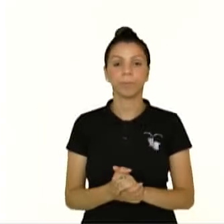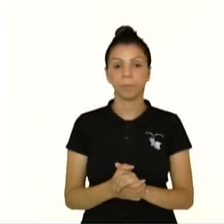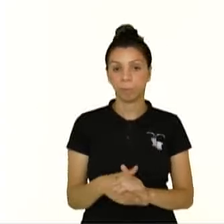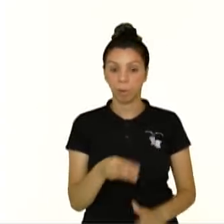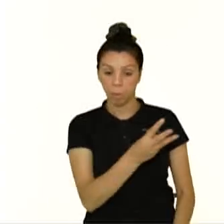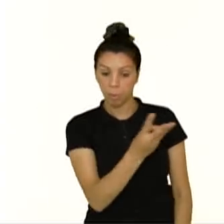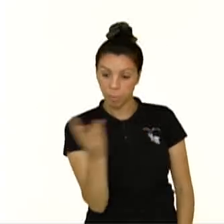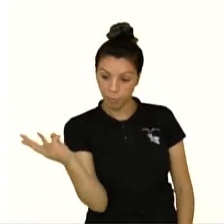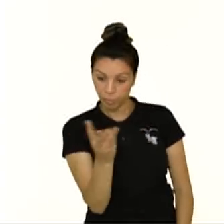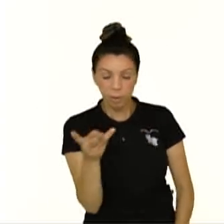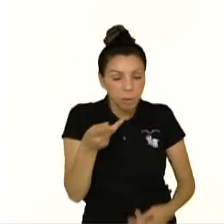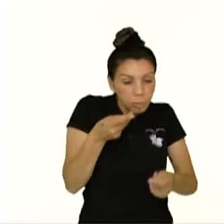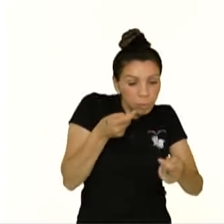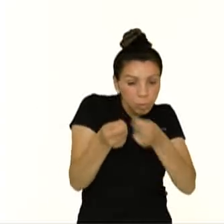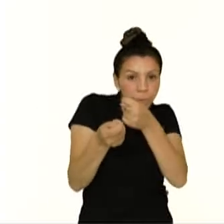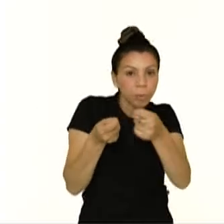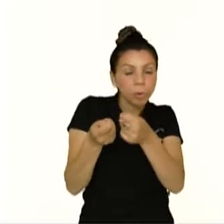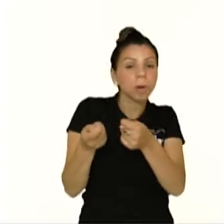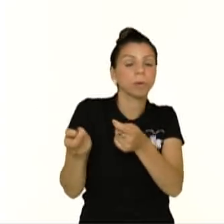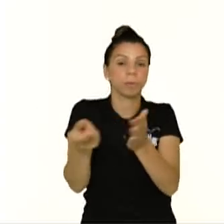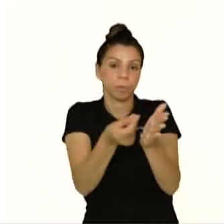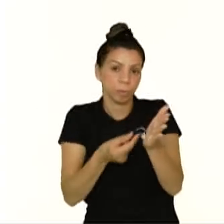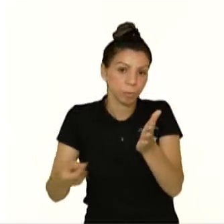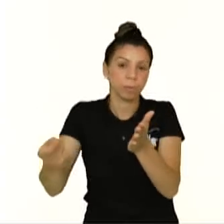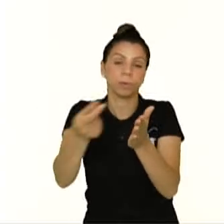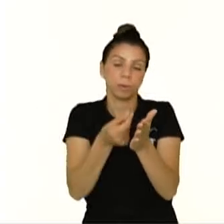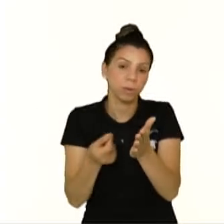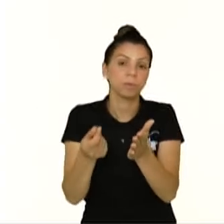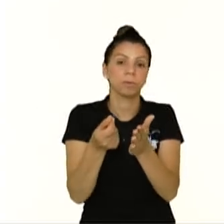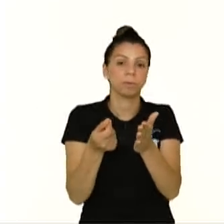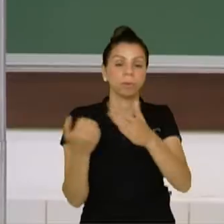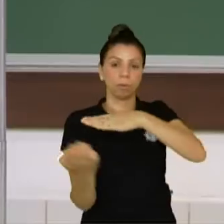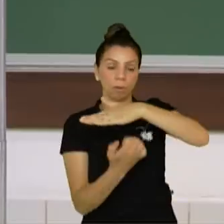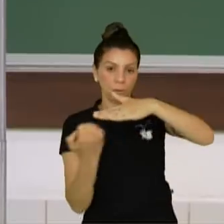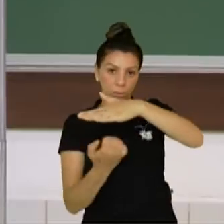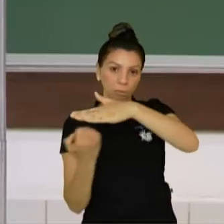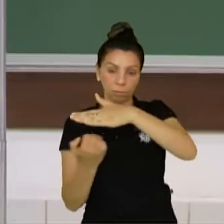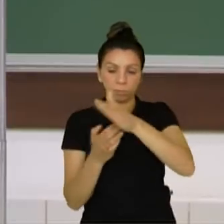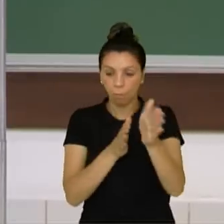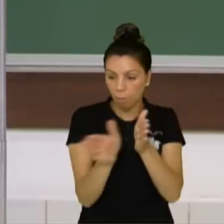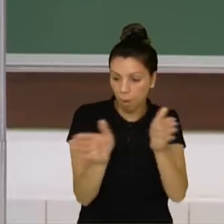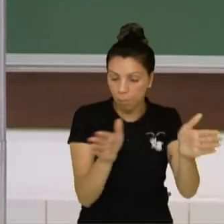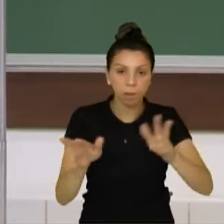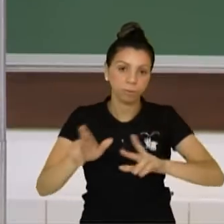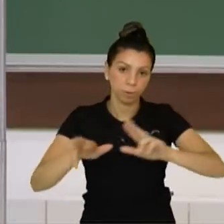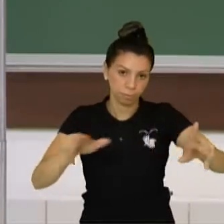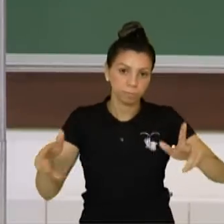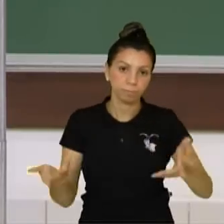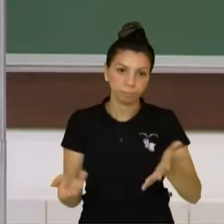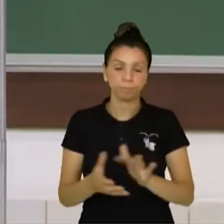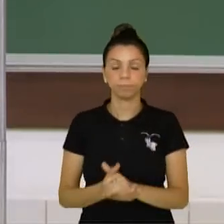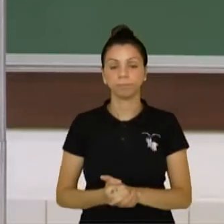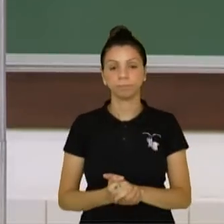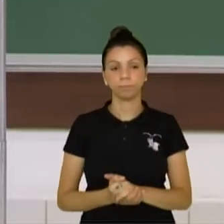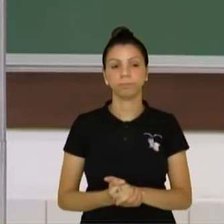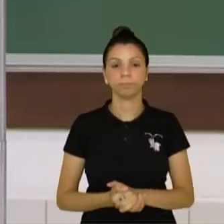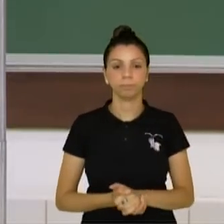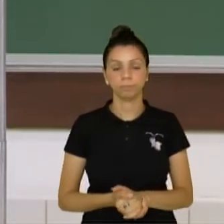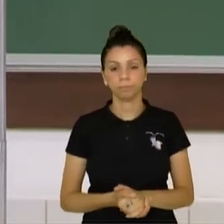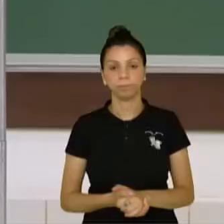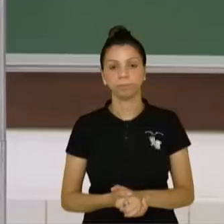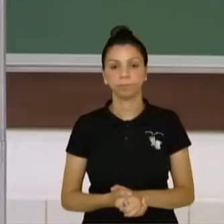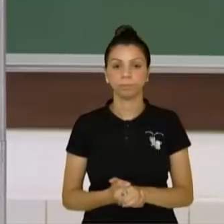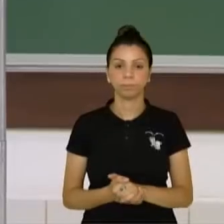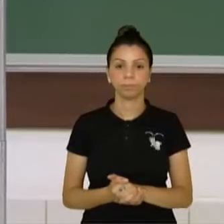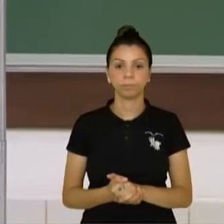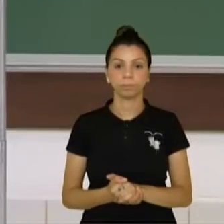industriais monopolizaram, controlaram os grandes mercados industriais nos seus segmentos, nas suas áreas. E